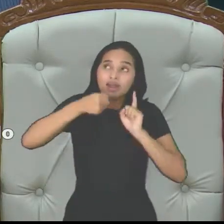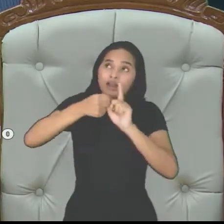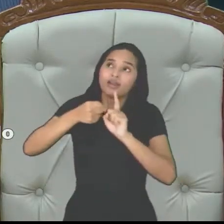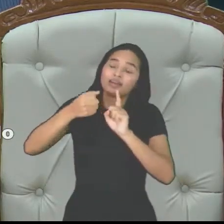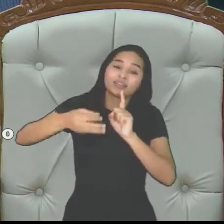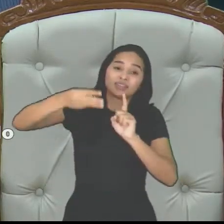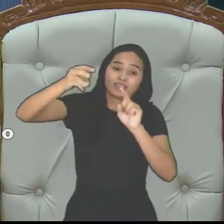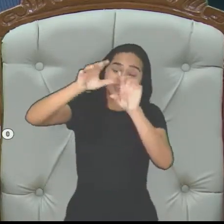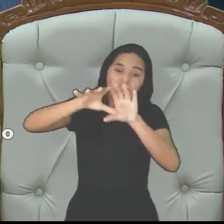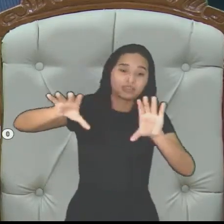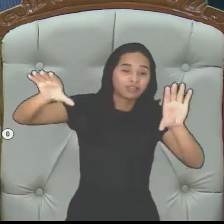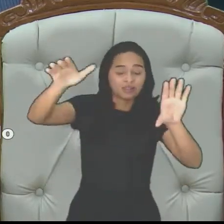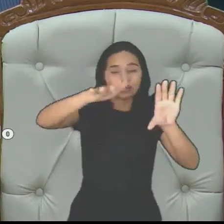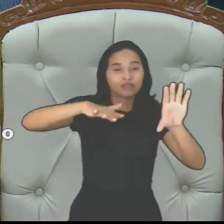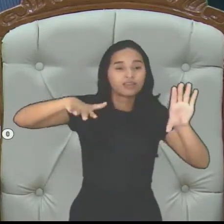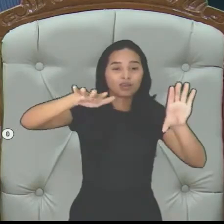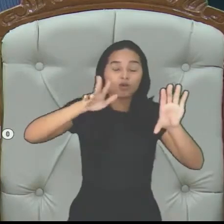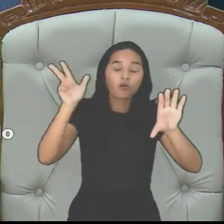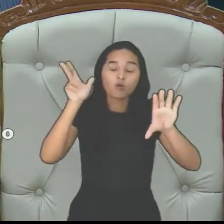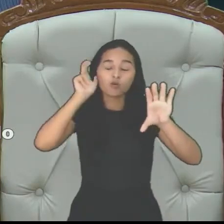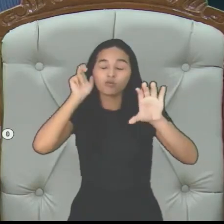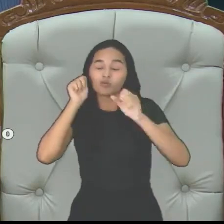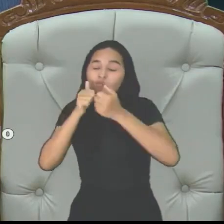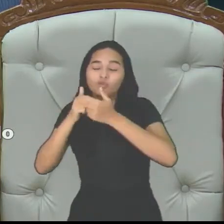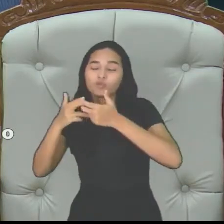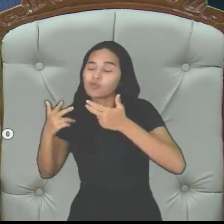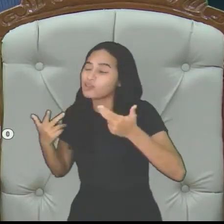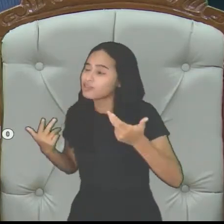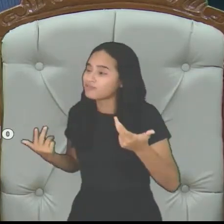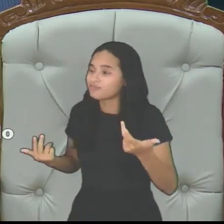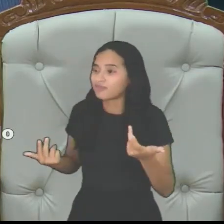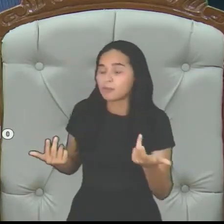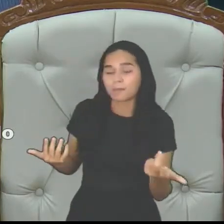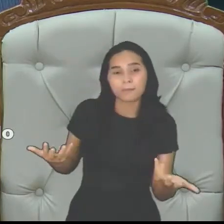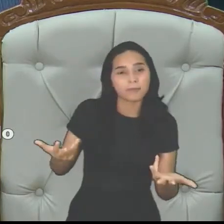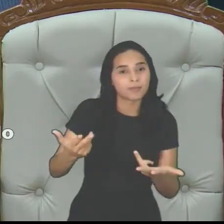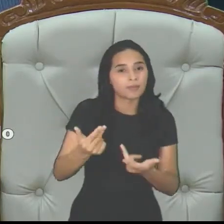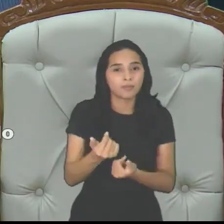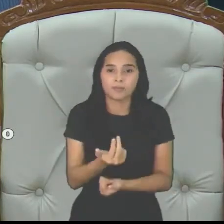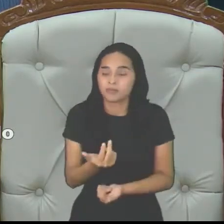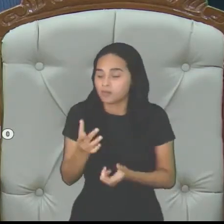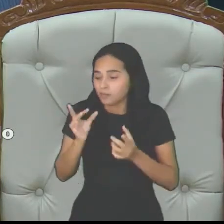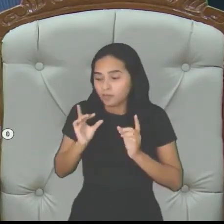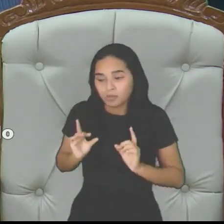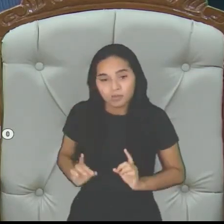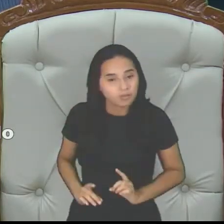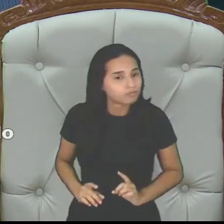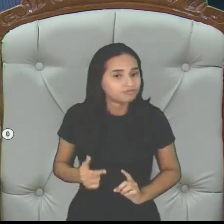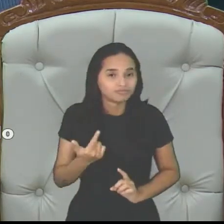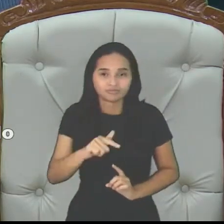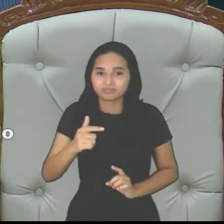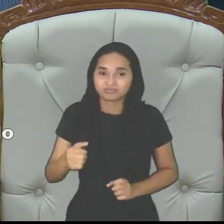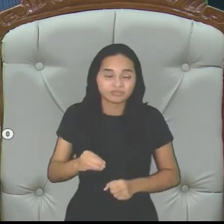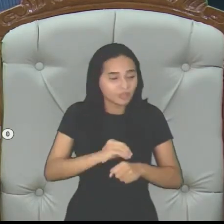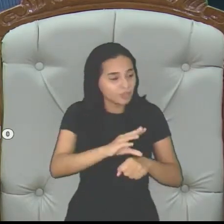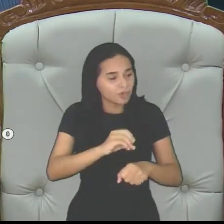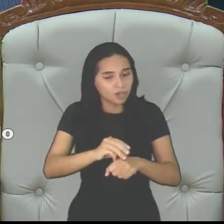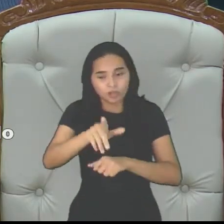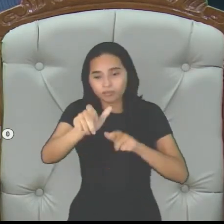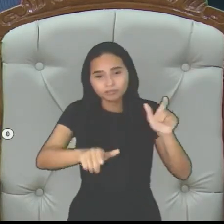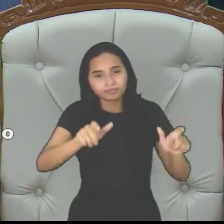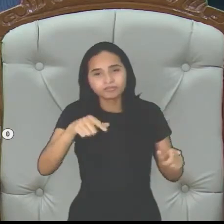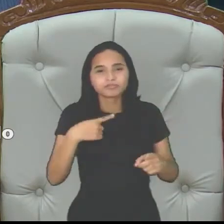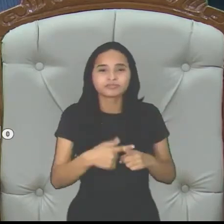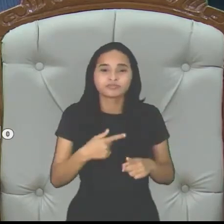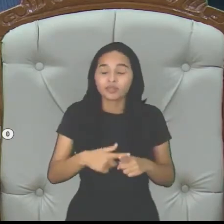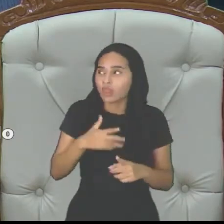ele próprio disse que ouviu coisas inefáveis que não é digno contar às pessoas, porque as pessoas iam